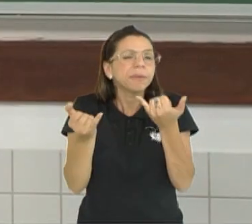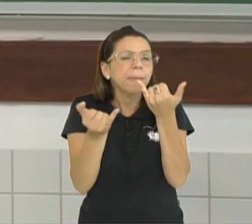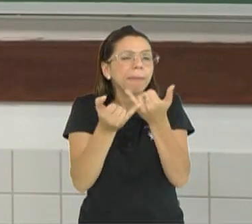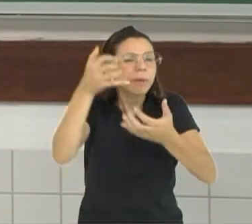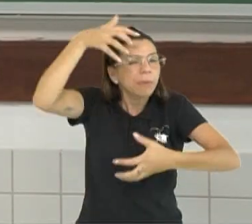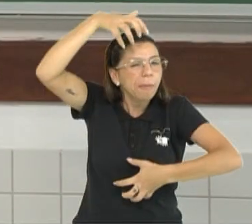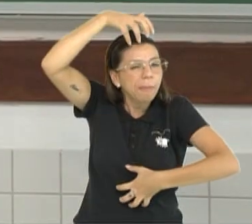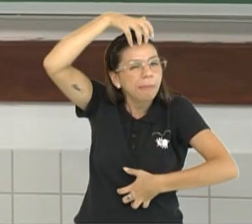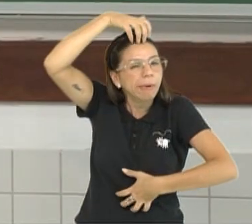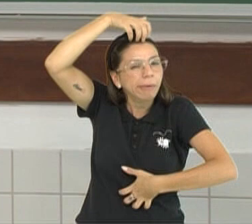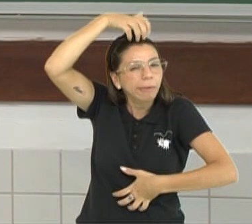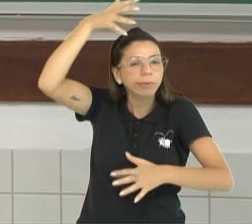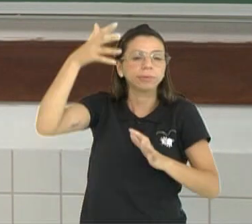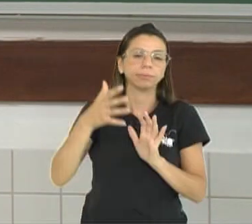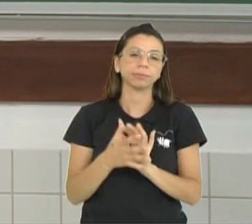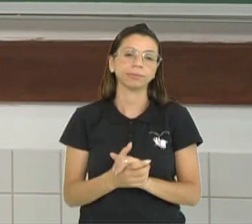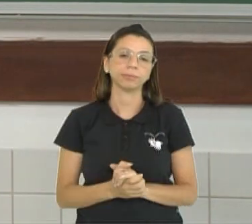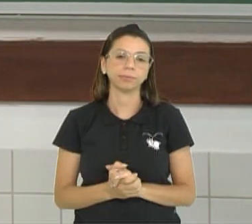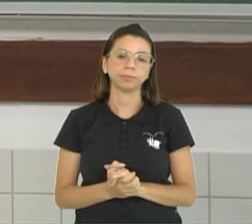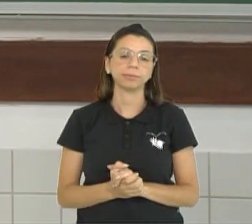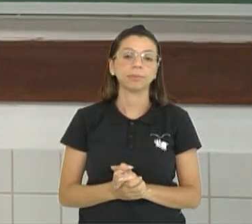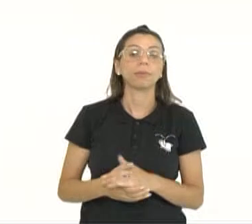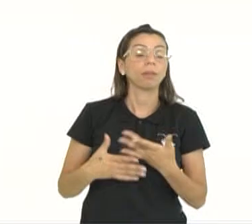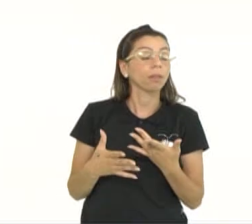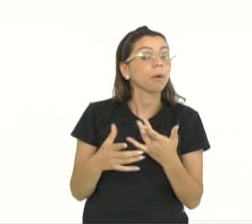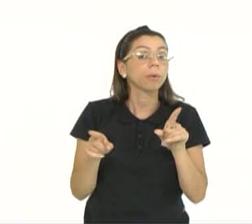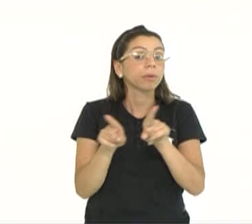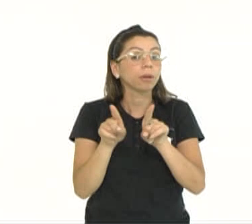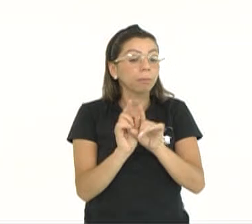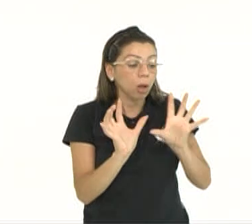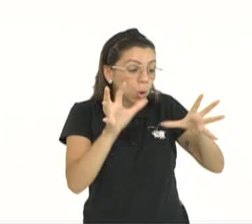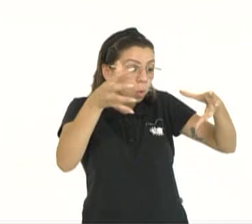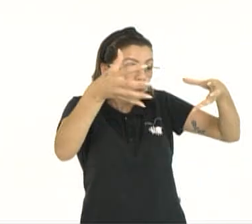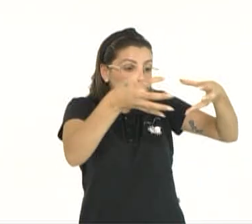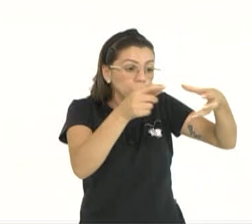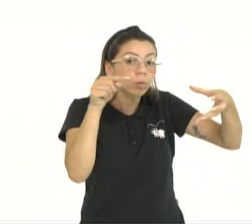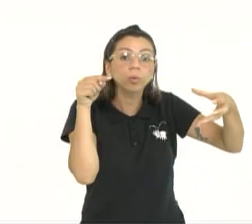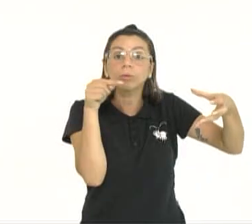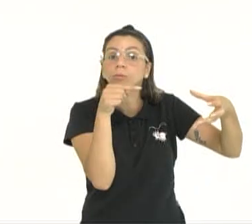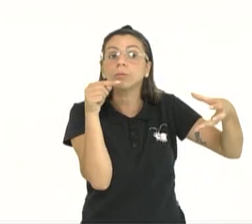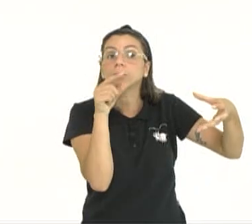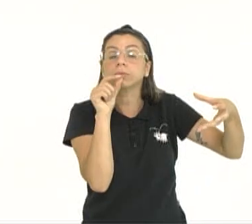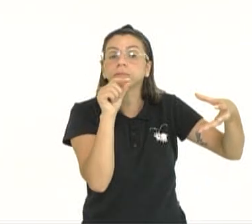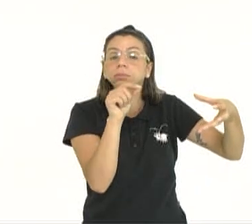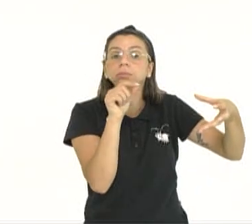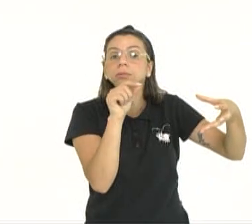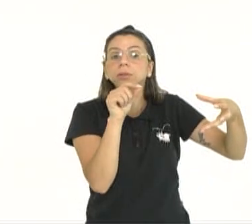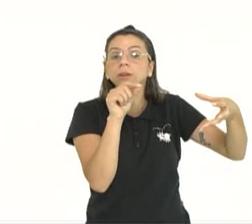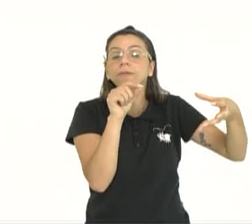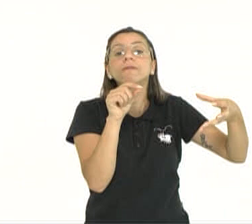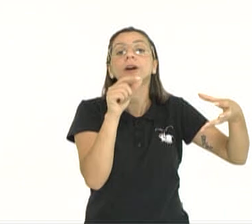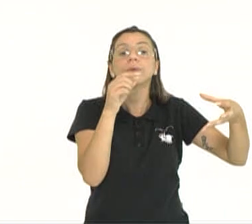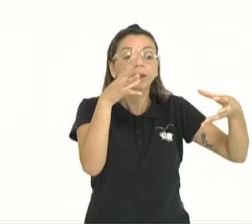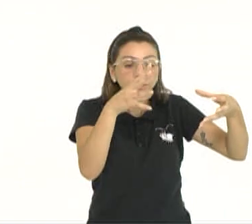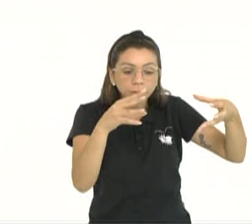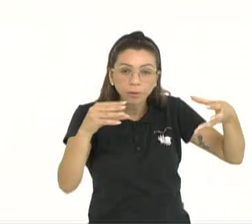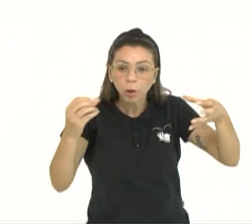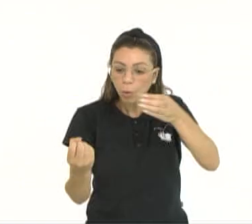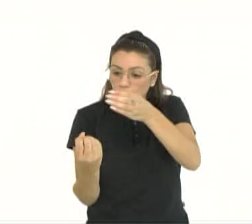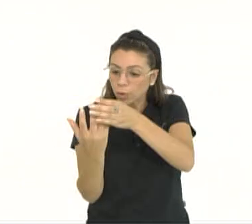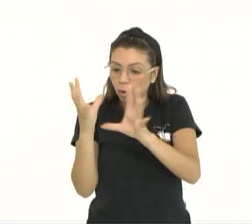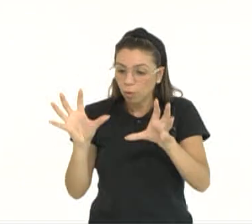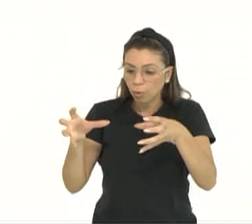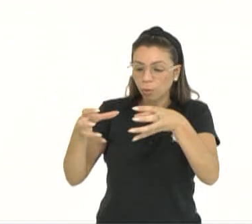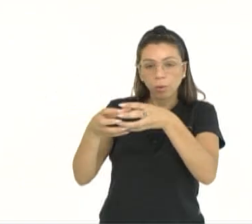macacos gigantes, assim. E uma das espécies de australopitecos vai dar origem a um grupo